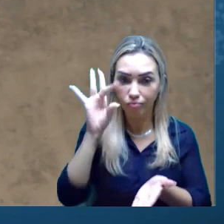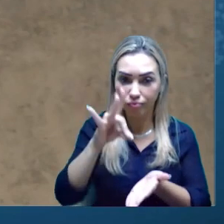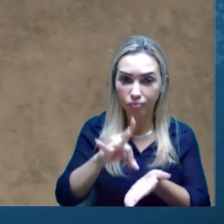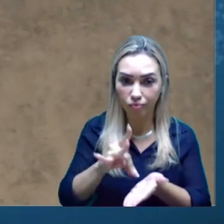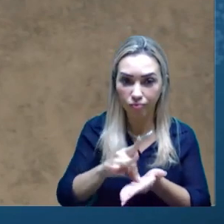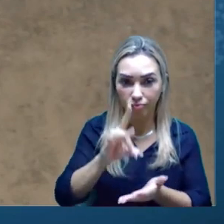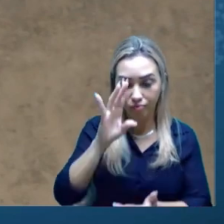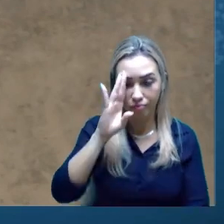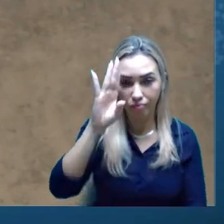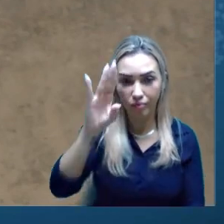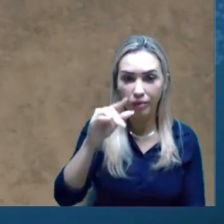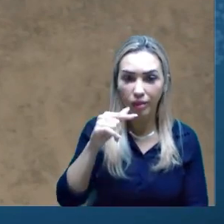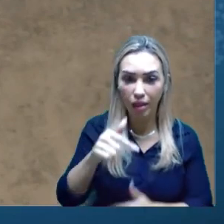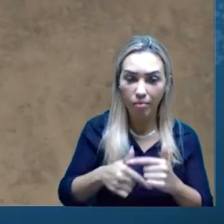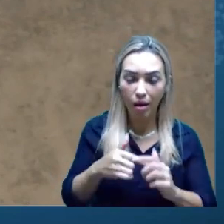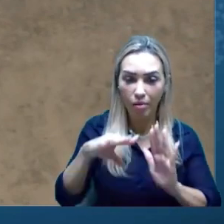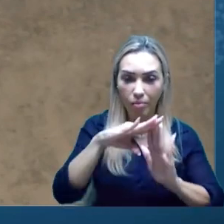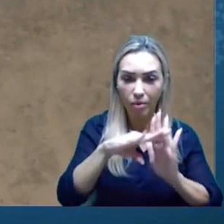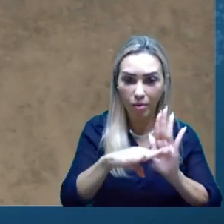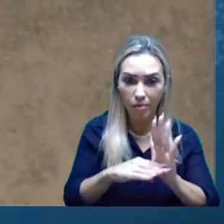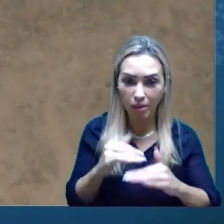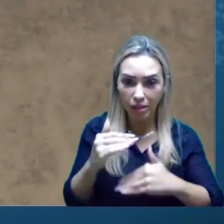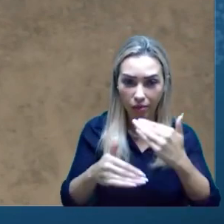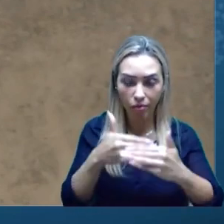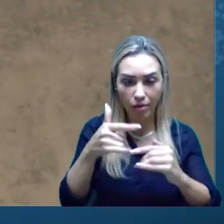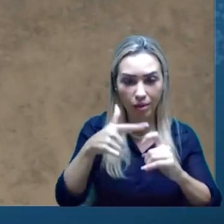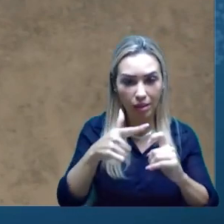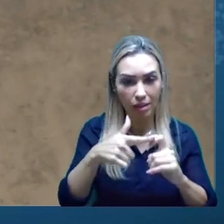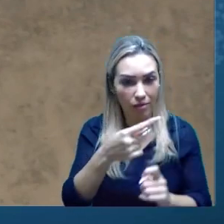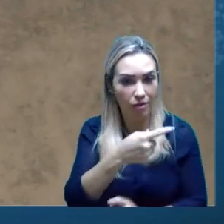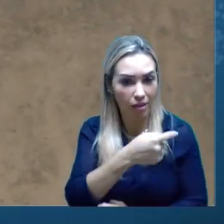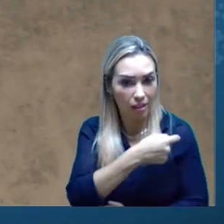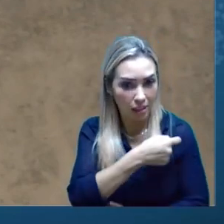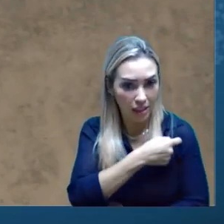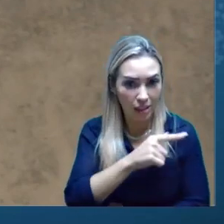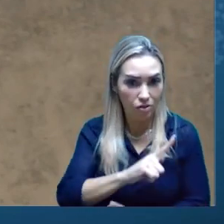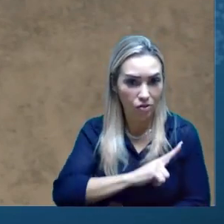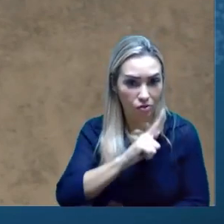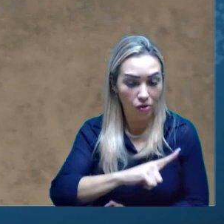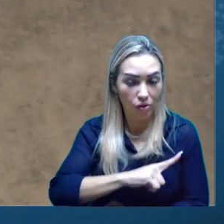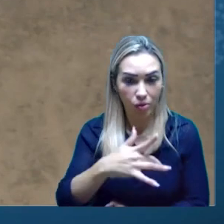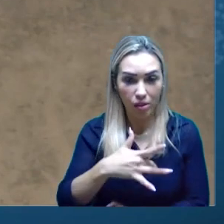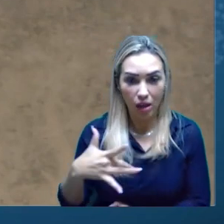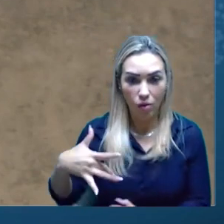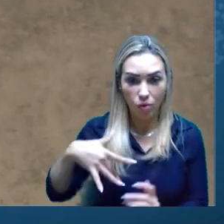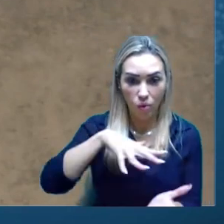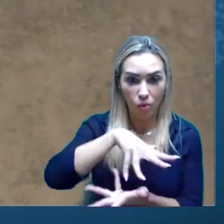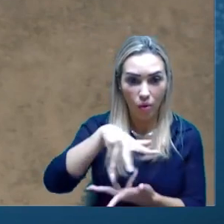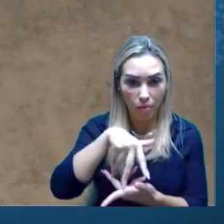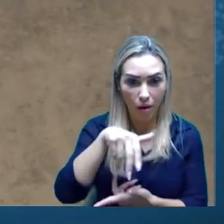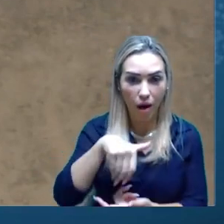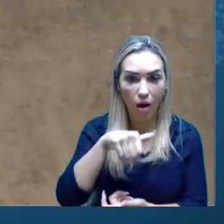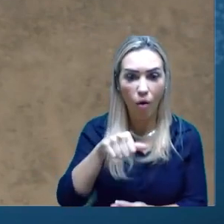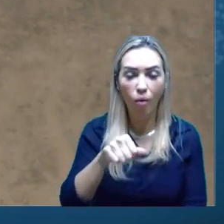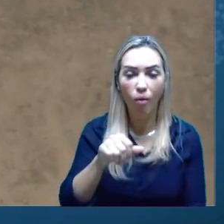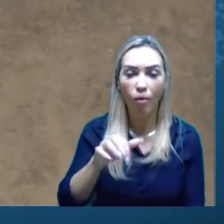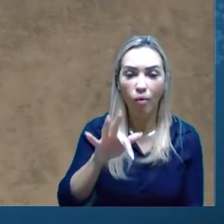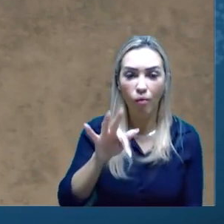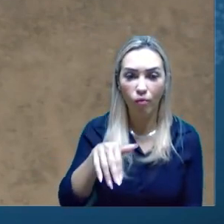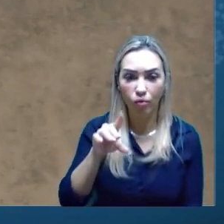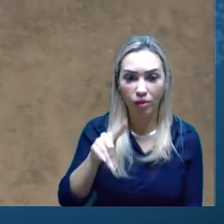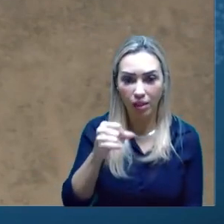Programa de Desenvolvimento Clínico de Vacinas na Seção de Saúde Global da Fundação Bill e Melinda